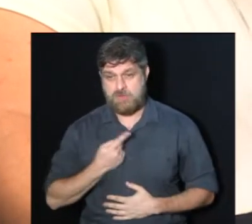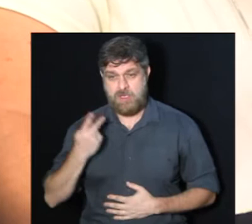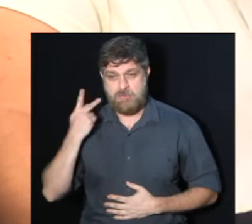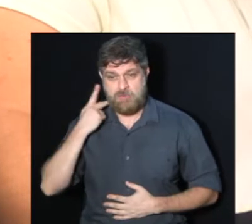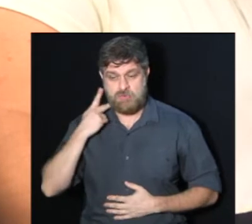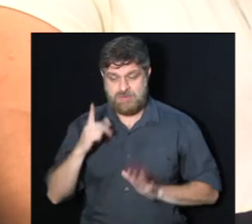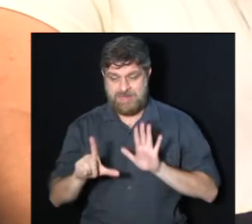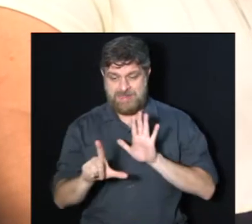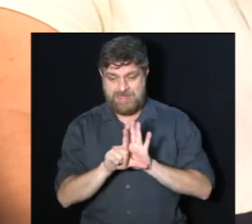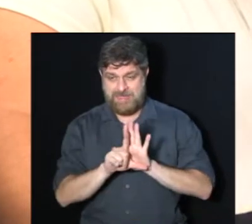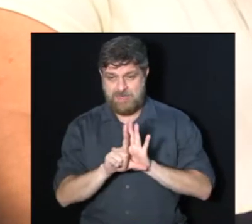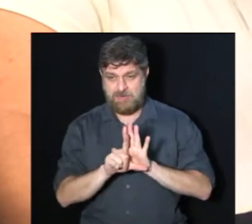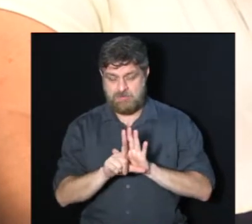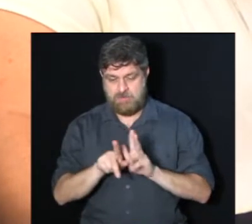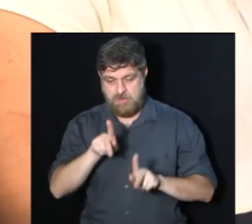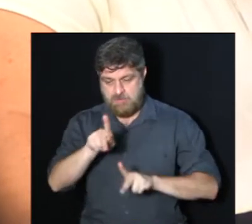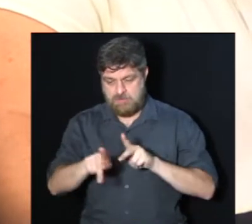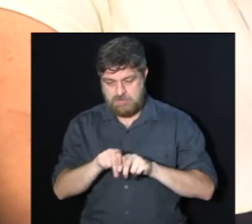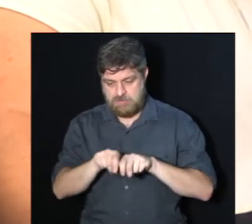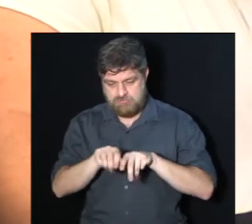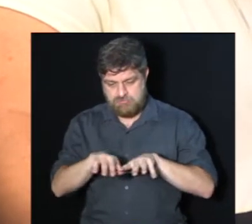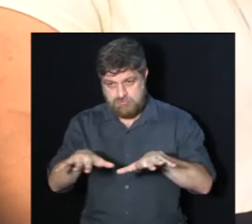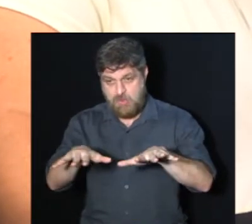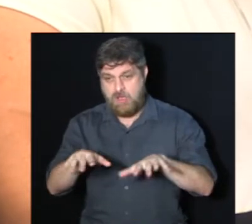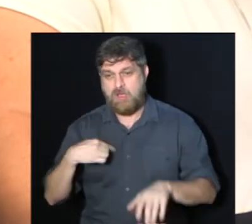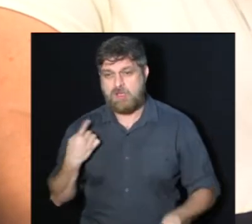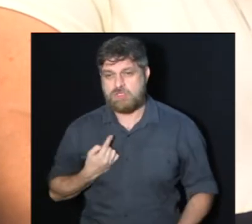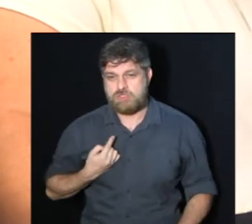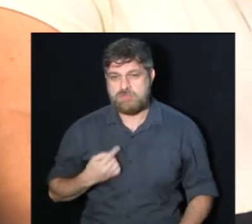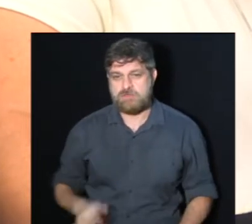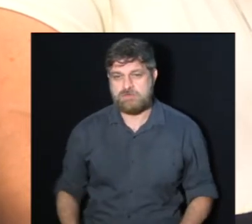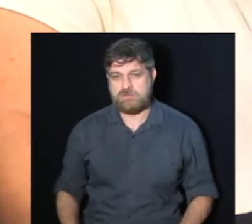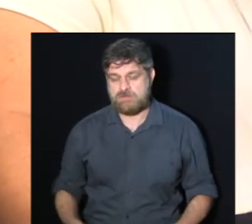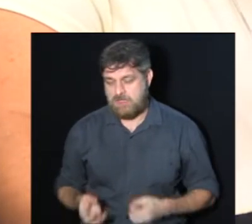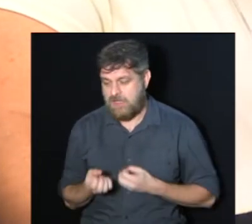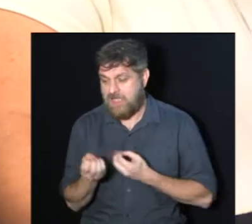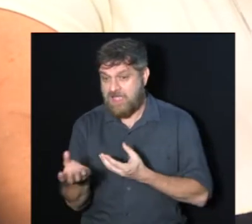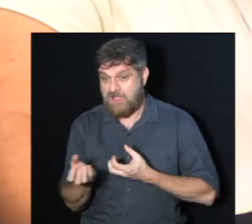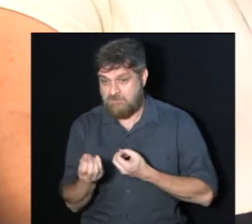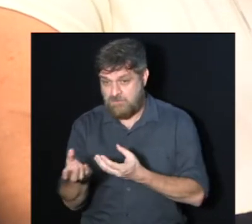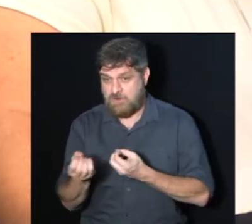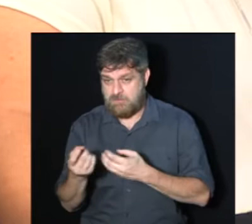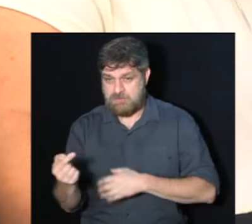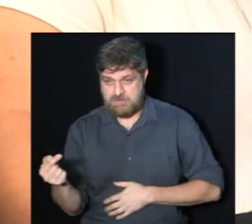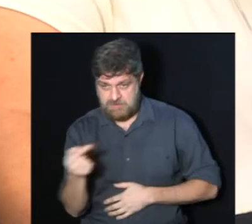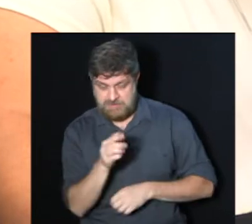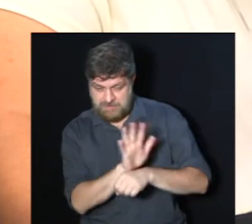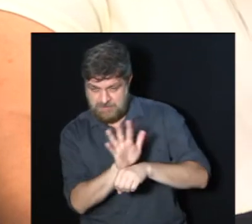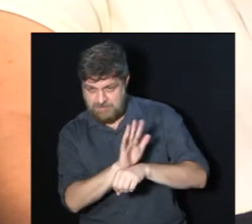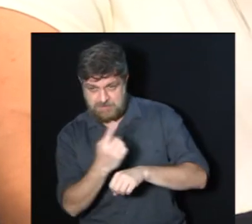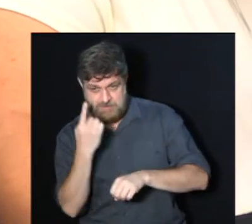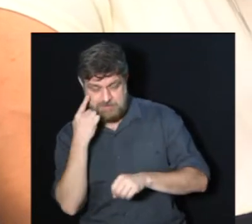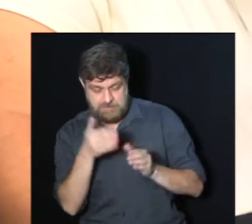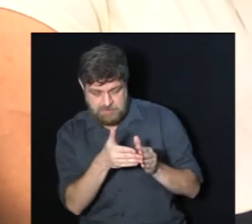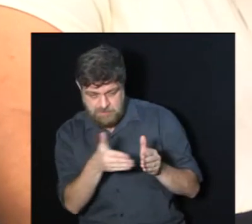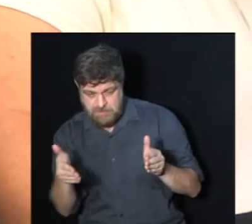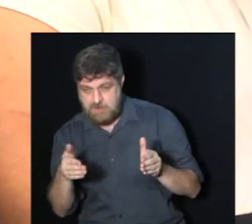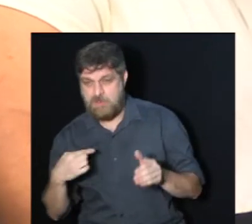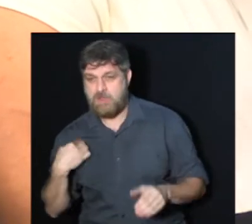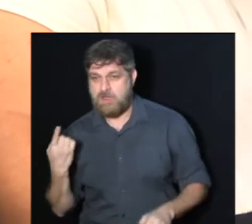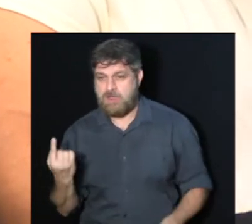legal é trazer todas essas informações da qual foi apresentada, mas que a